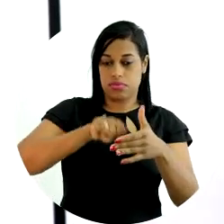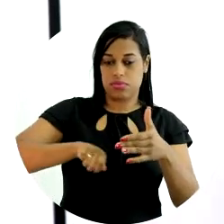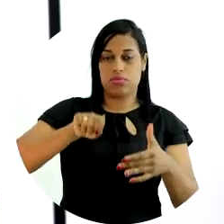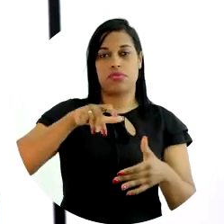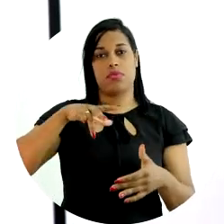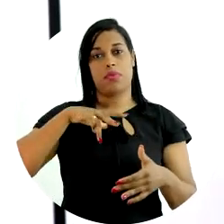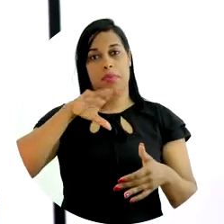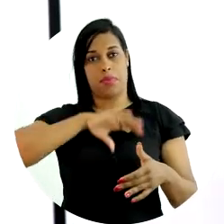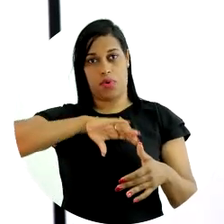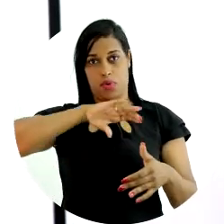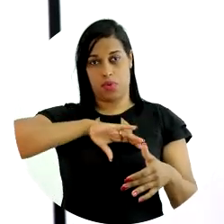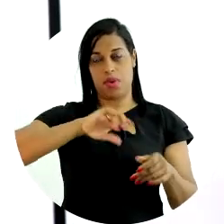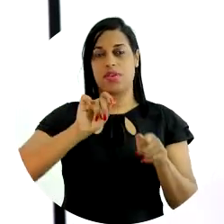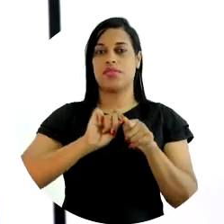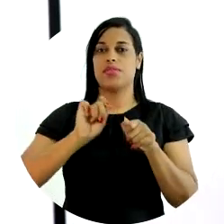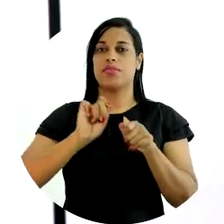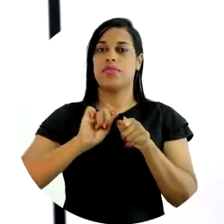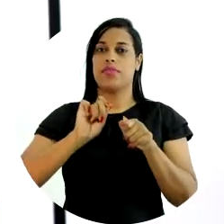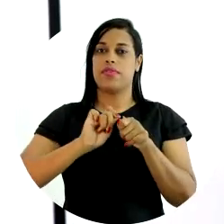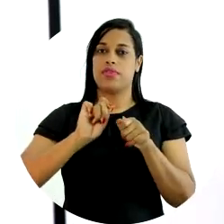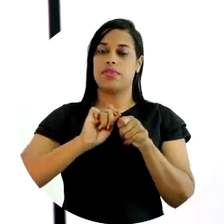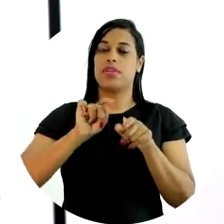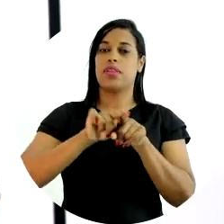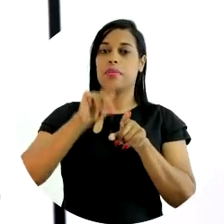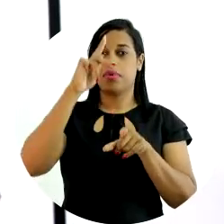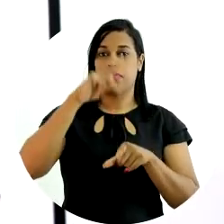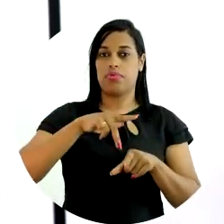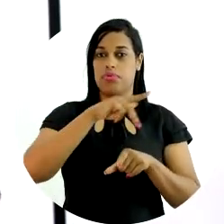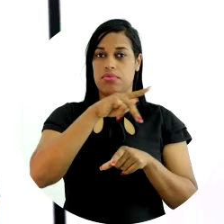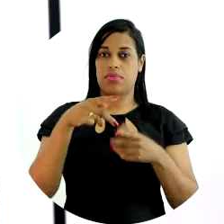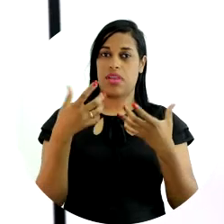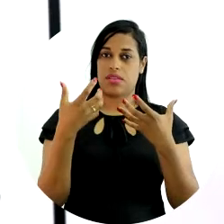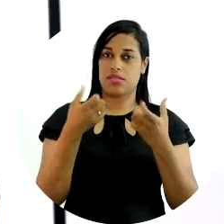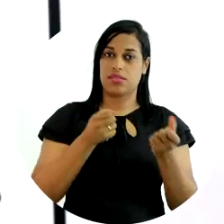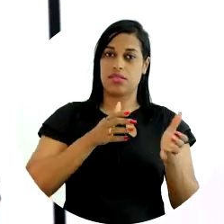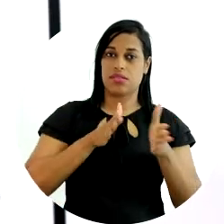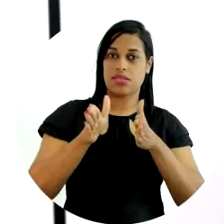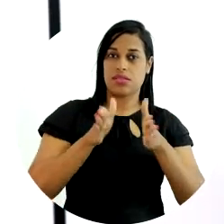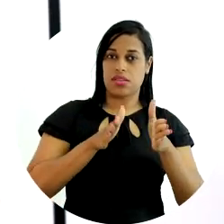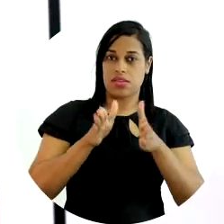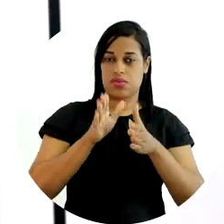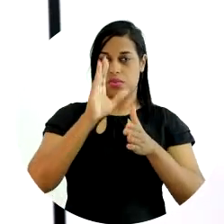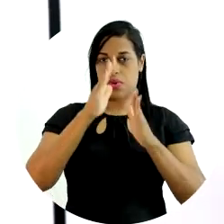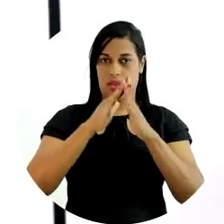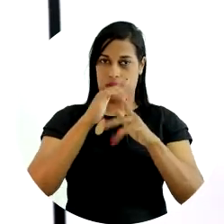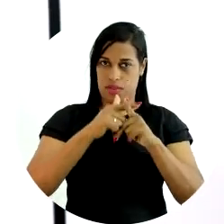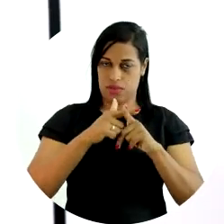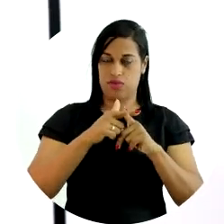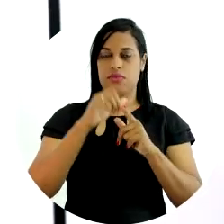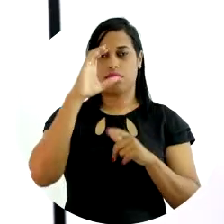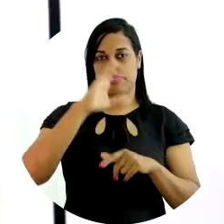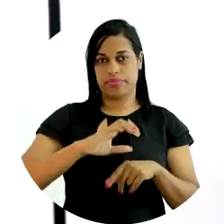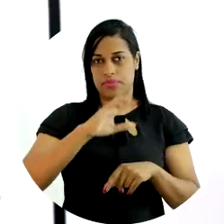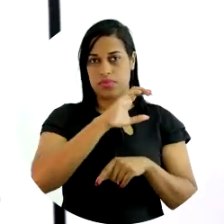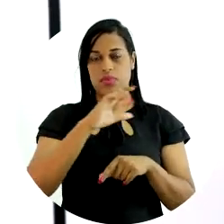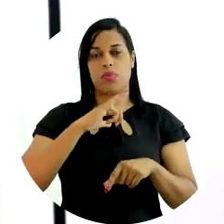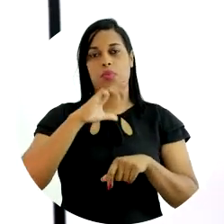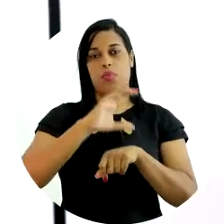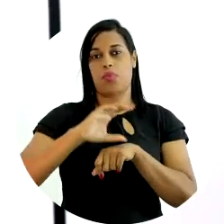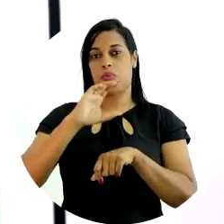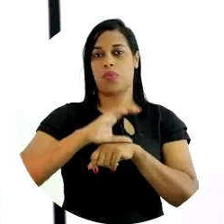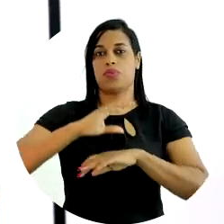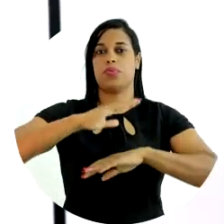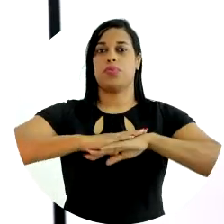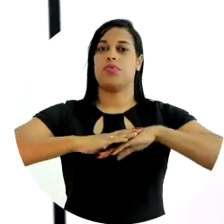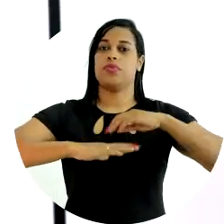ler e escrever a língua portuguesa e fazer a catequese. Para a população em geral, além da leitura e da escrita, existia também